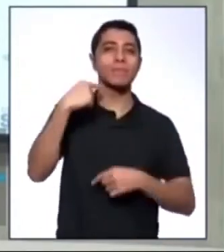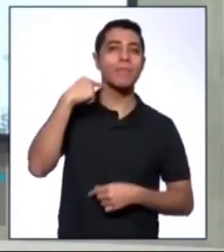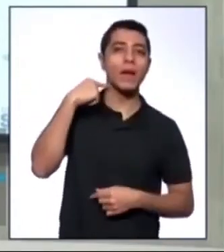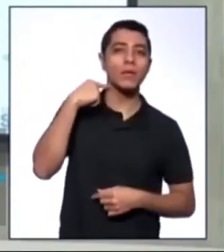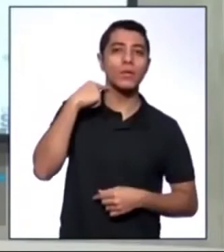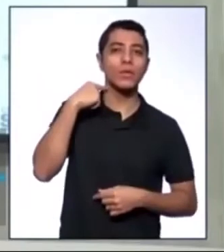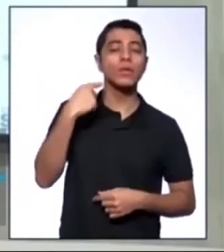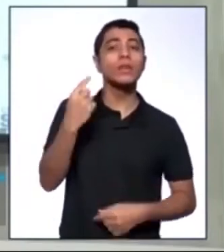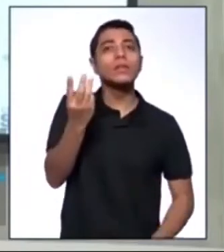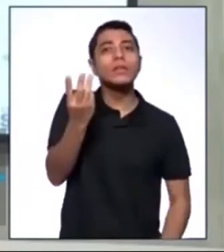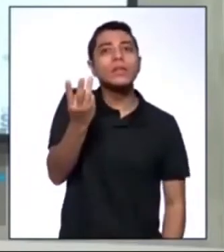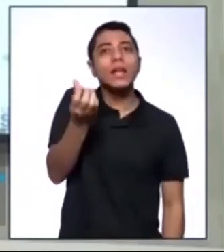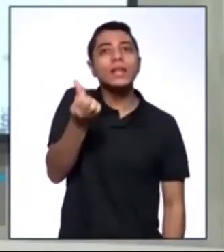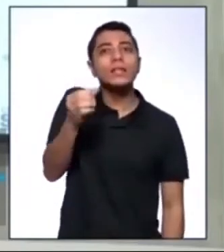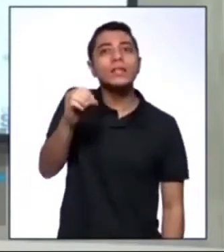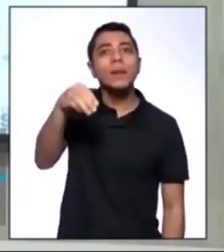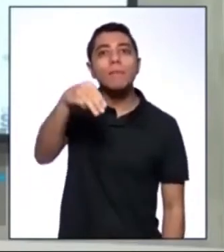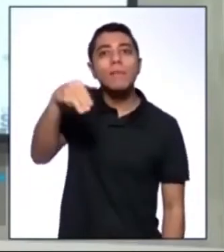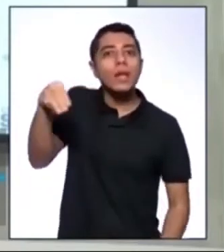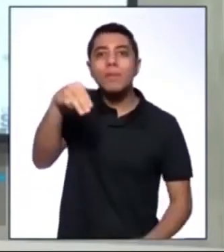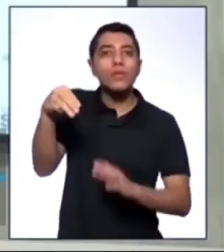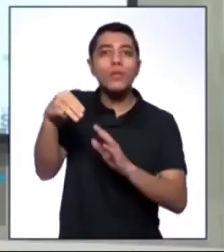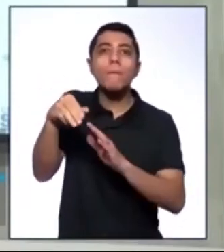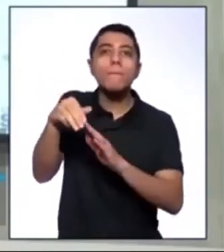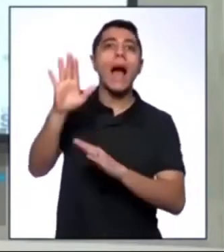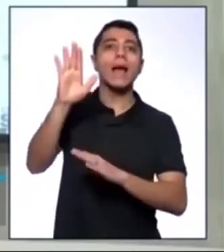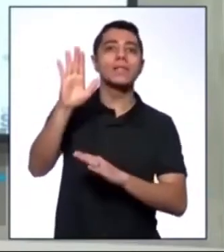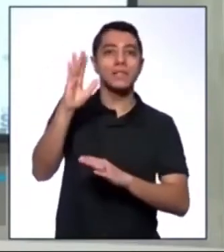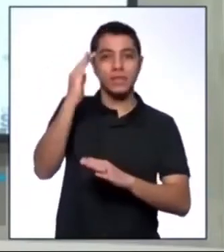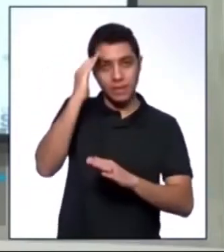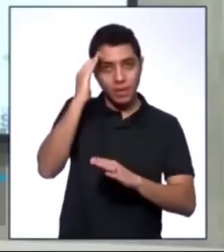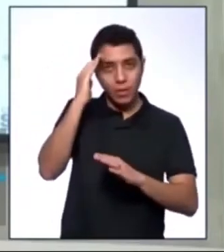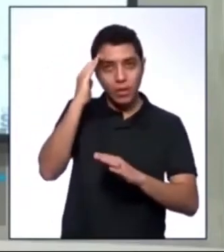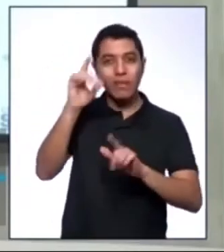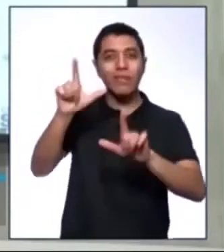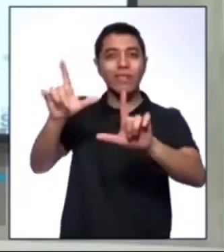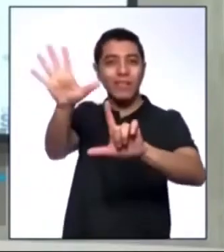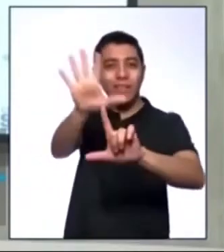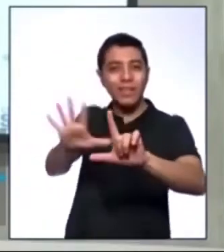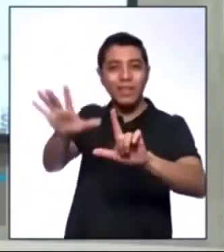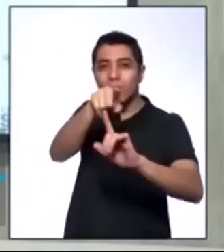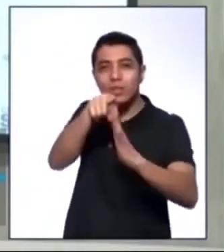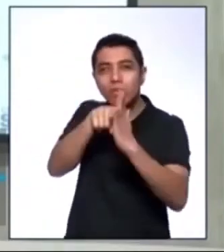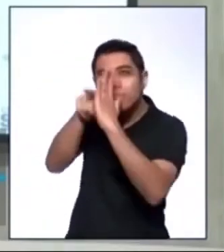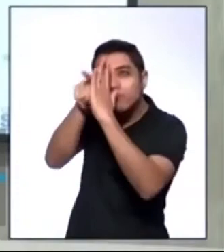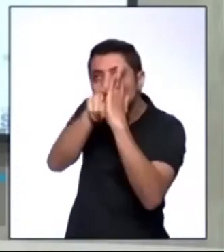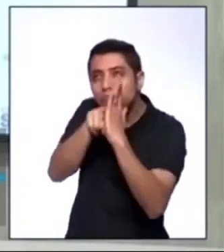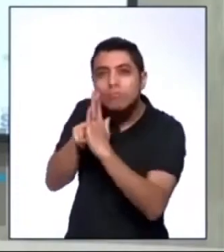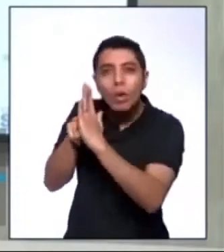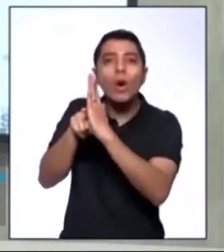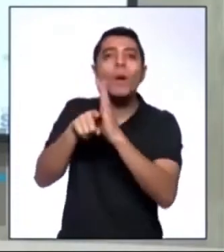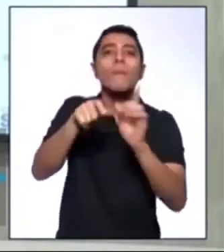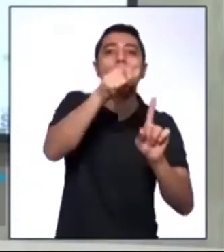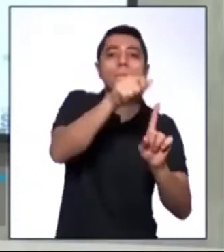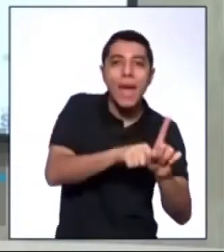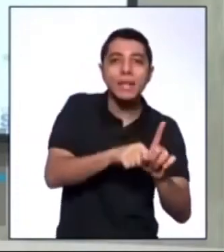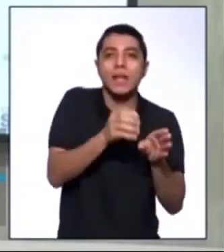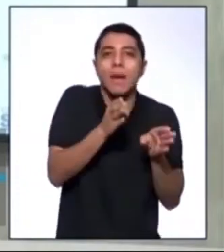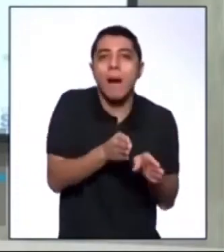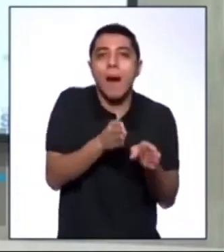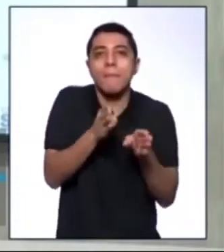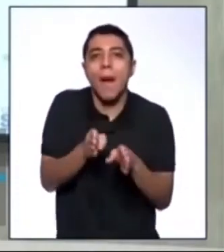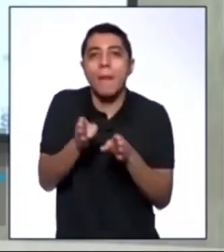milímetros. Vocês entenderam? Quando eu analiso um climograma, eu tenho a chuva acumulada mensal nessa